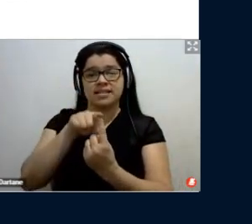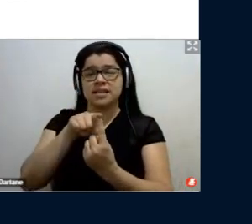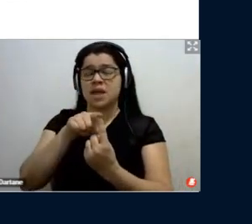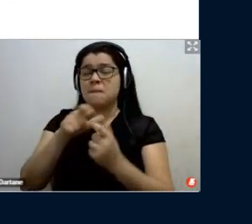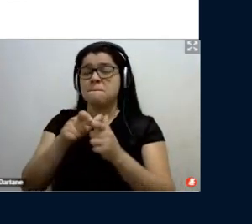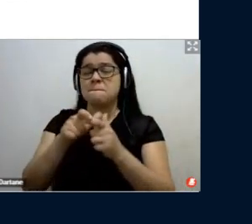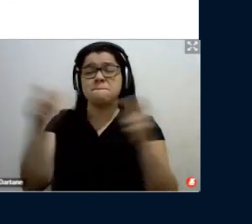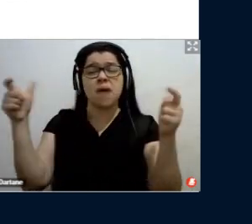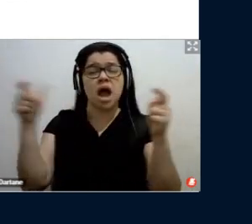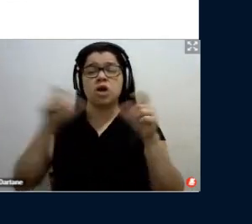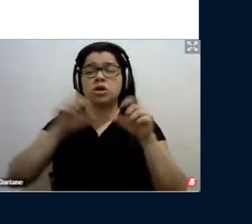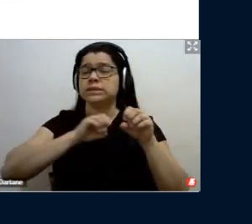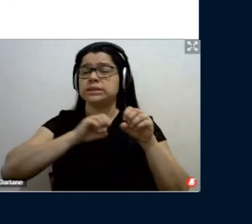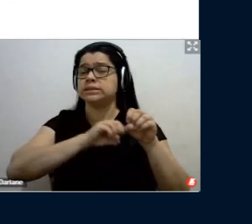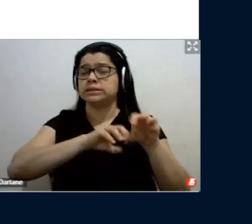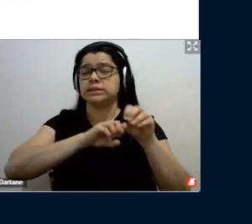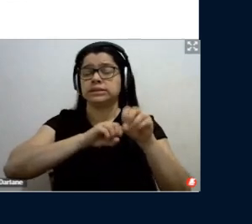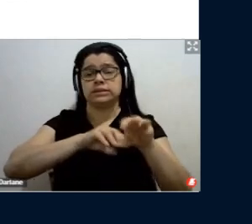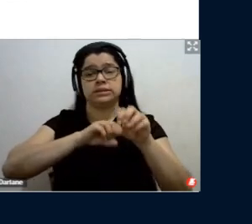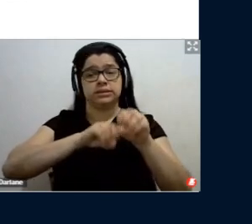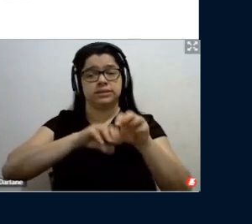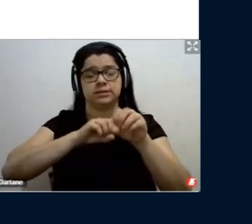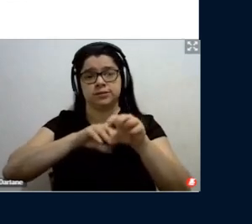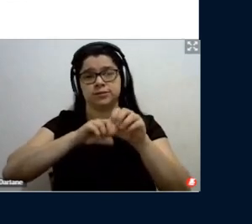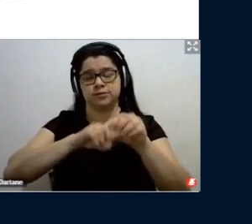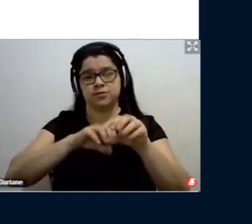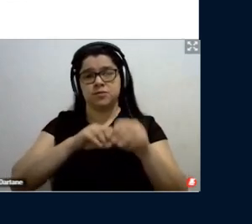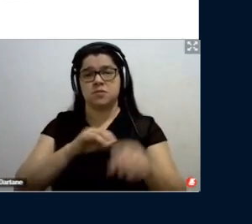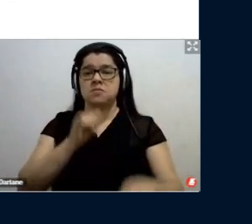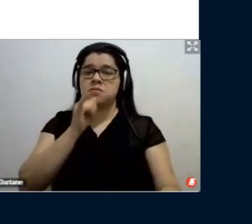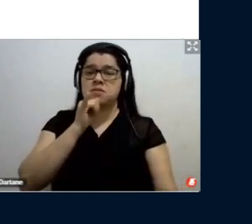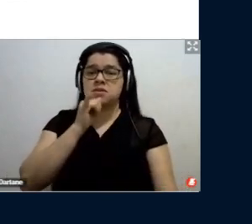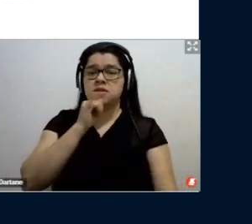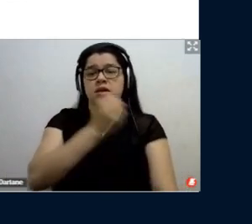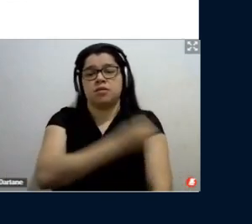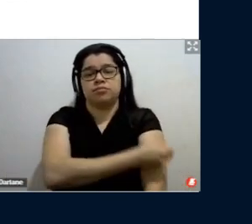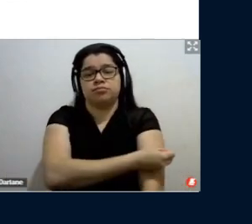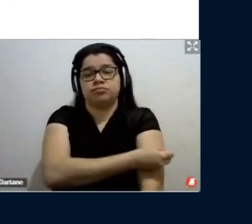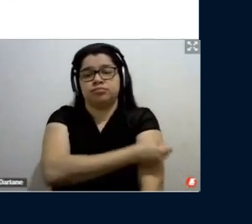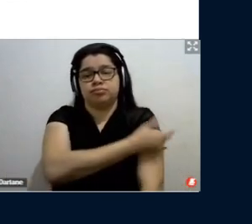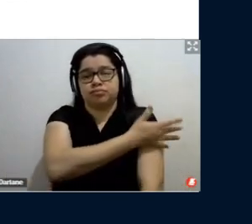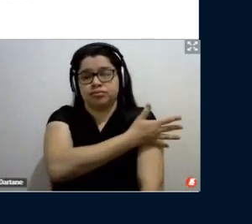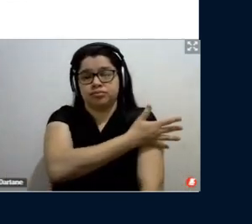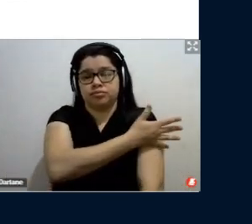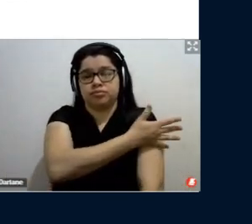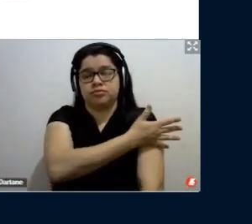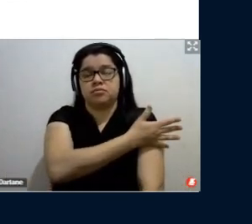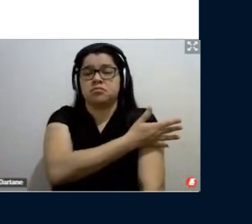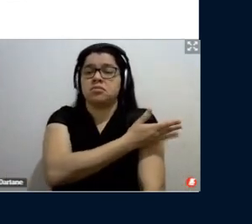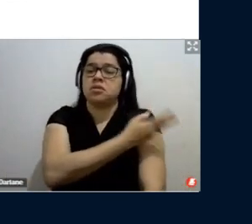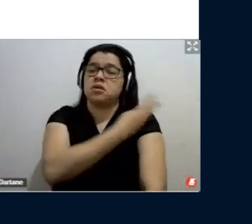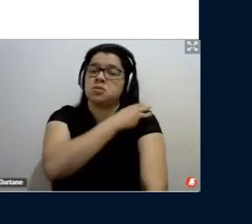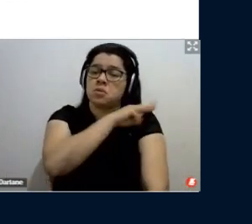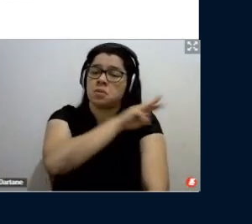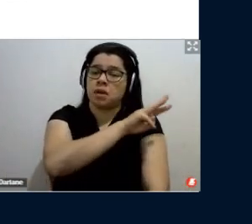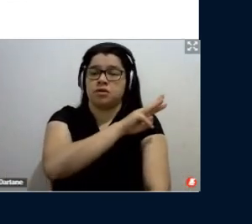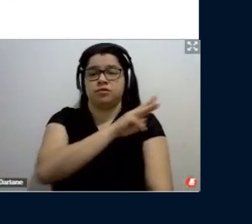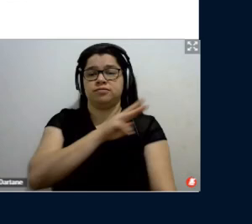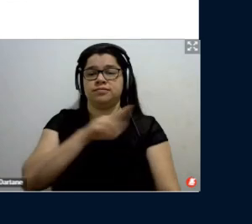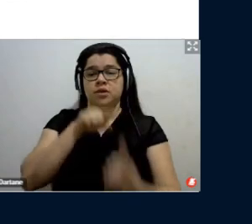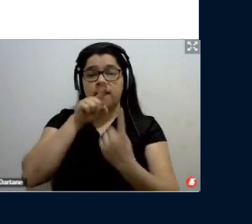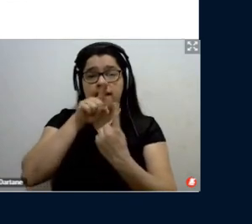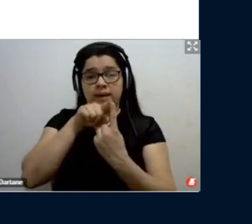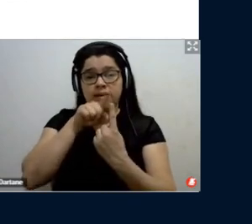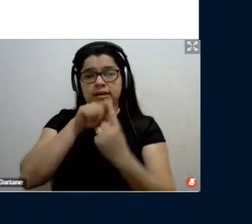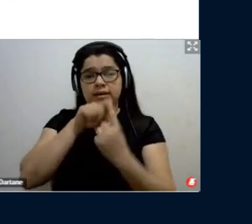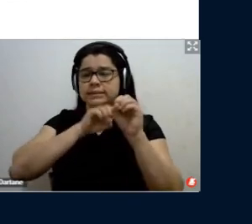nas escolas, no ensino fundamental, tá? E até no ensino médio.